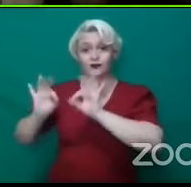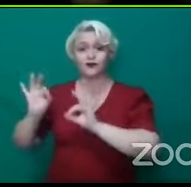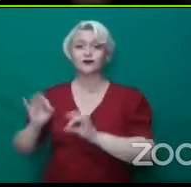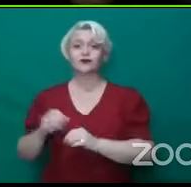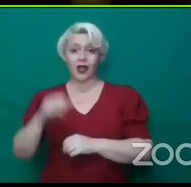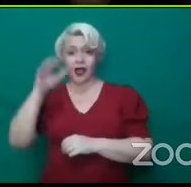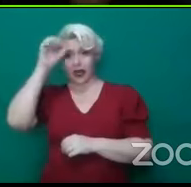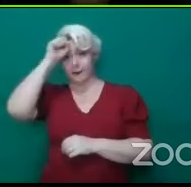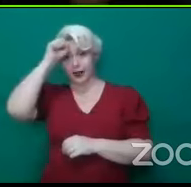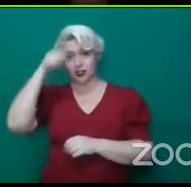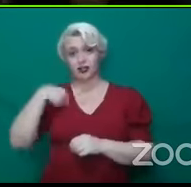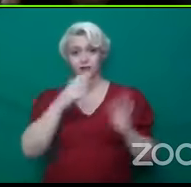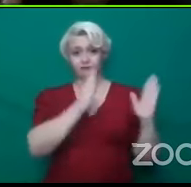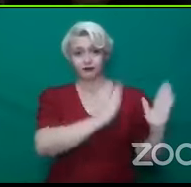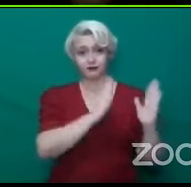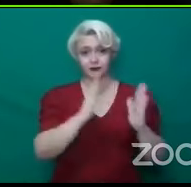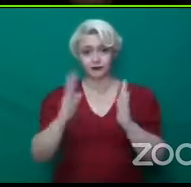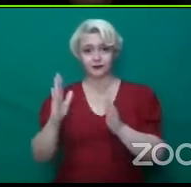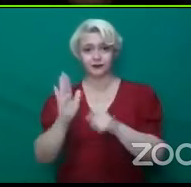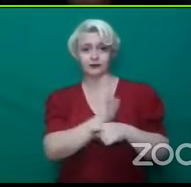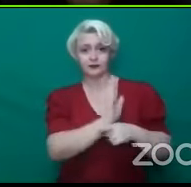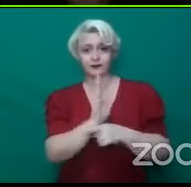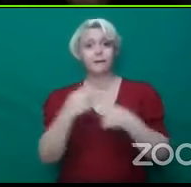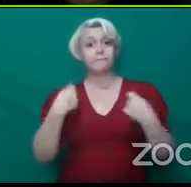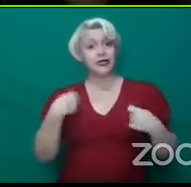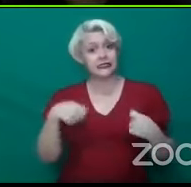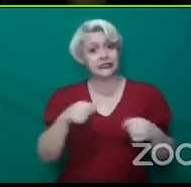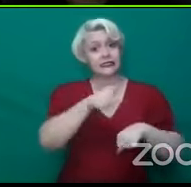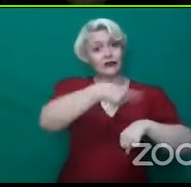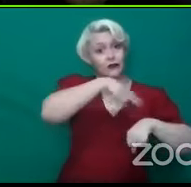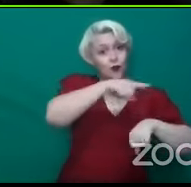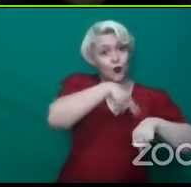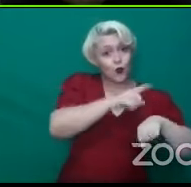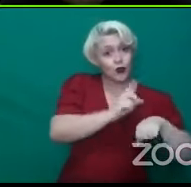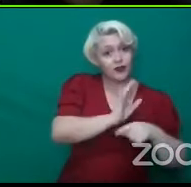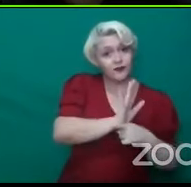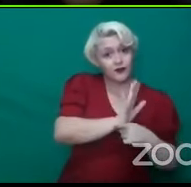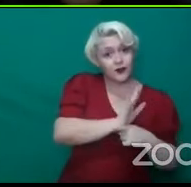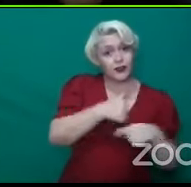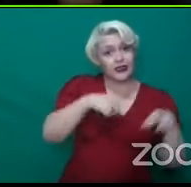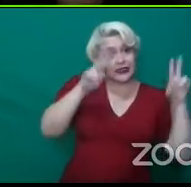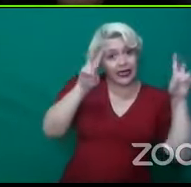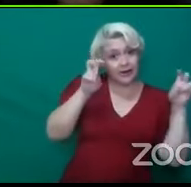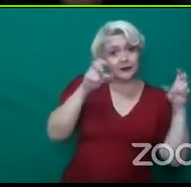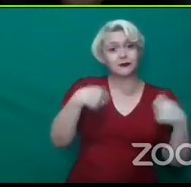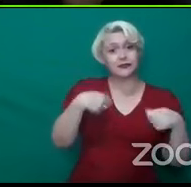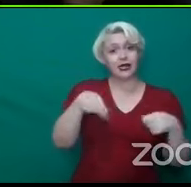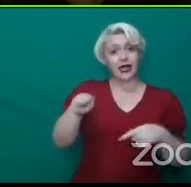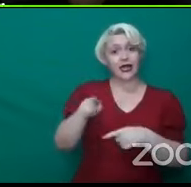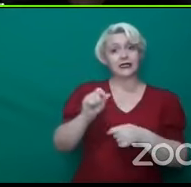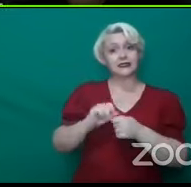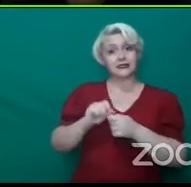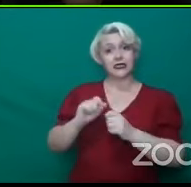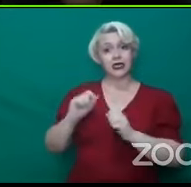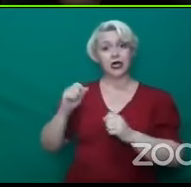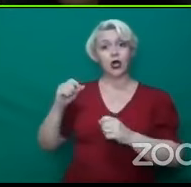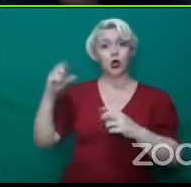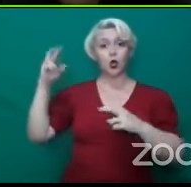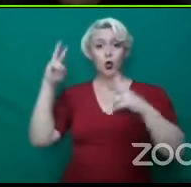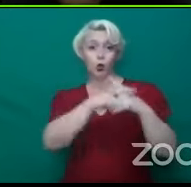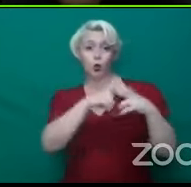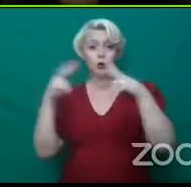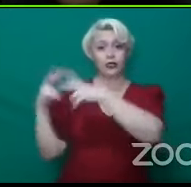Aprendiz, cada episódio precisa produzir um curta-metragem com uma certa temática. e nesse eu tinha que lutar contra o personagem,